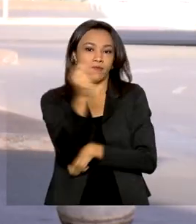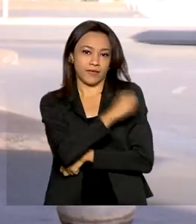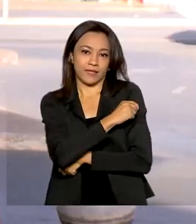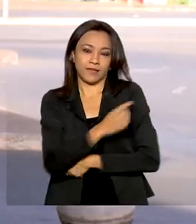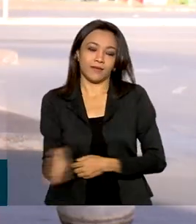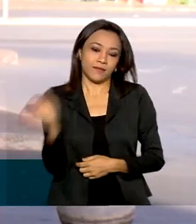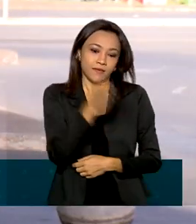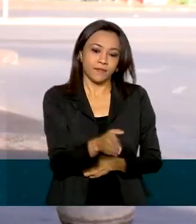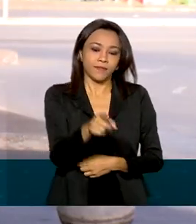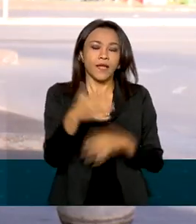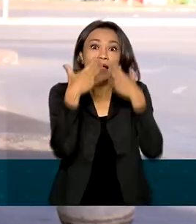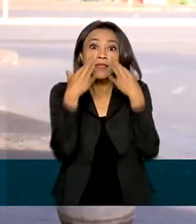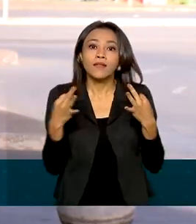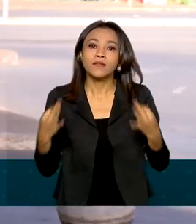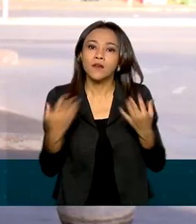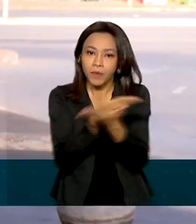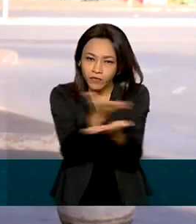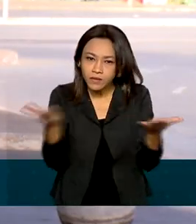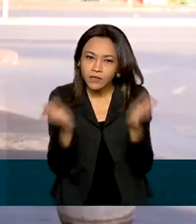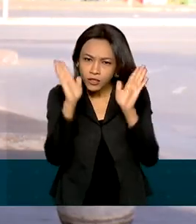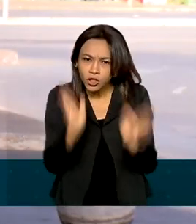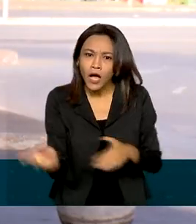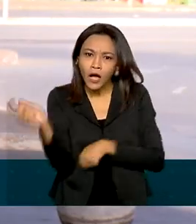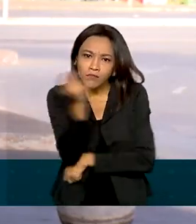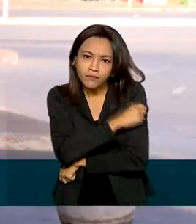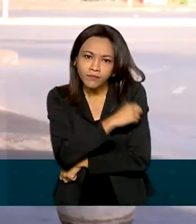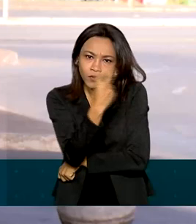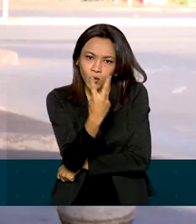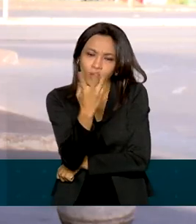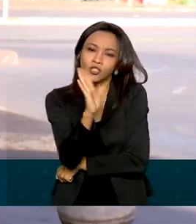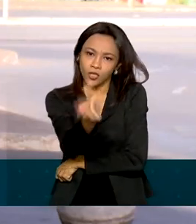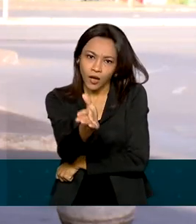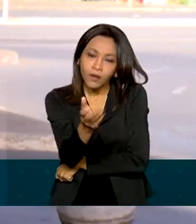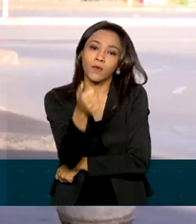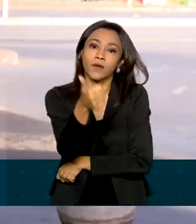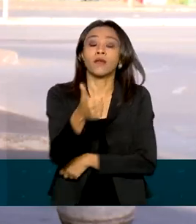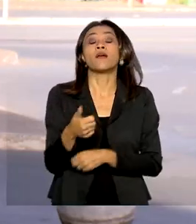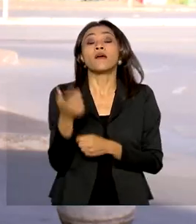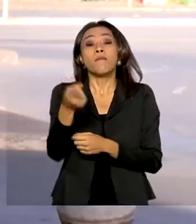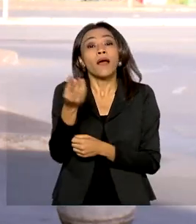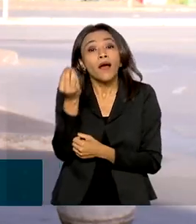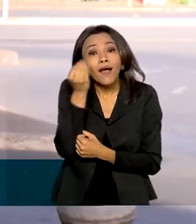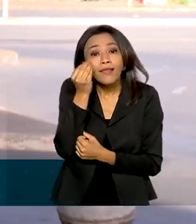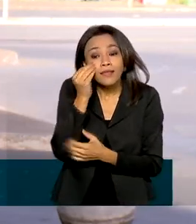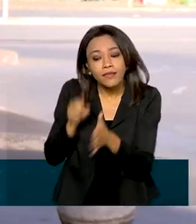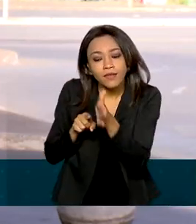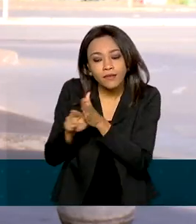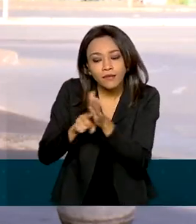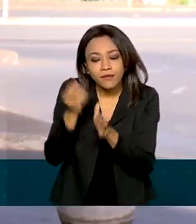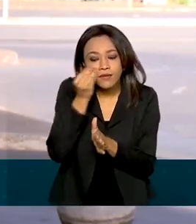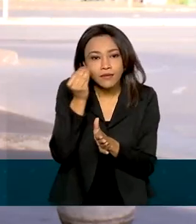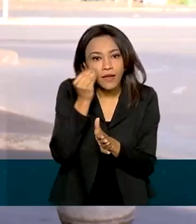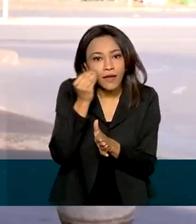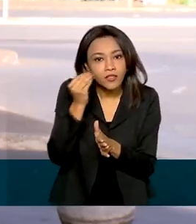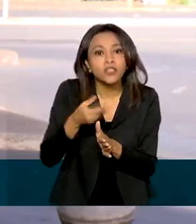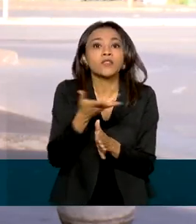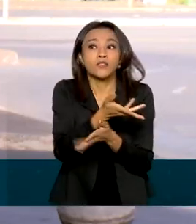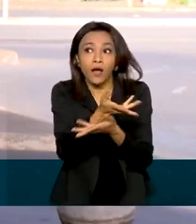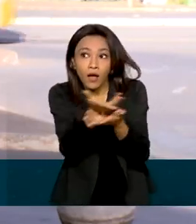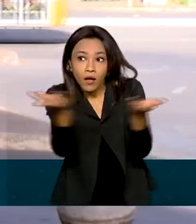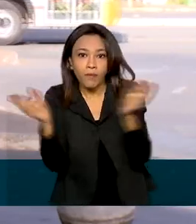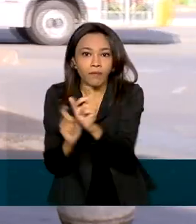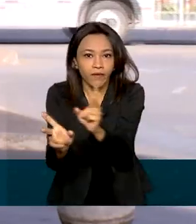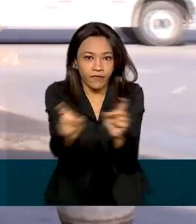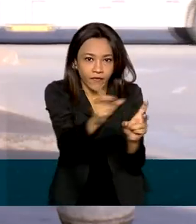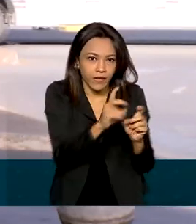atenção para quem já está imunizado a Anvisa Alerta que os testes para diagnóstico o vídeo 19 disponíveis no mercado